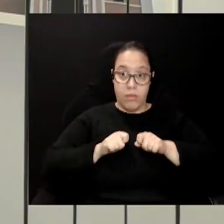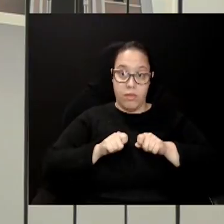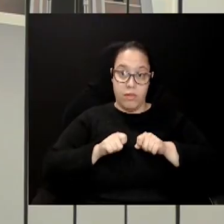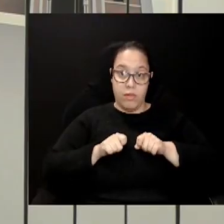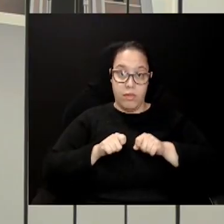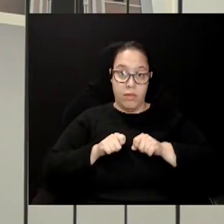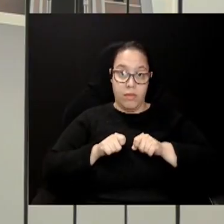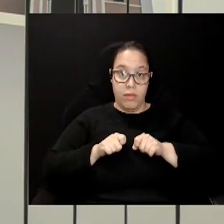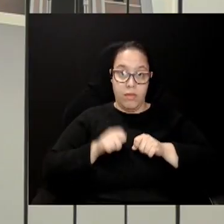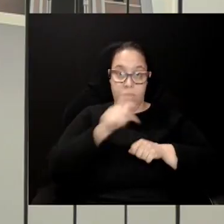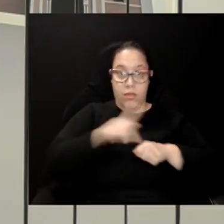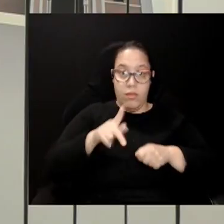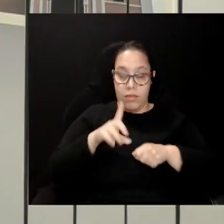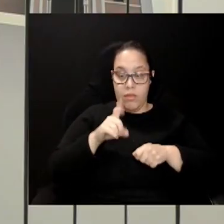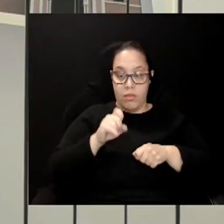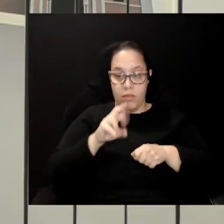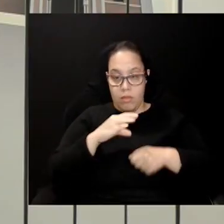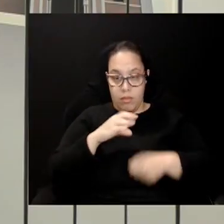Darcy Ribeiro.